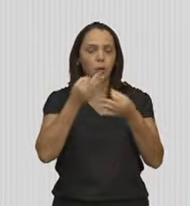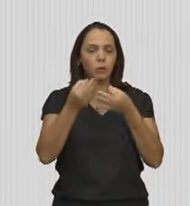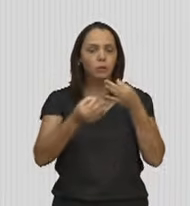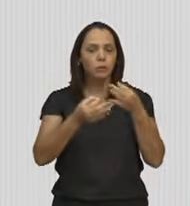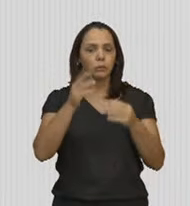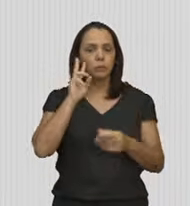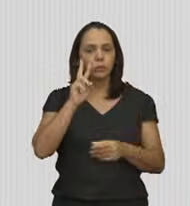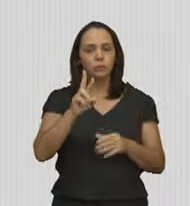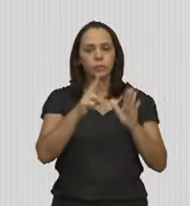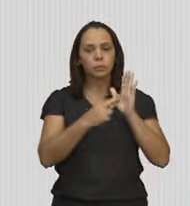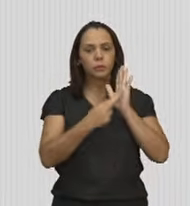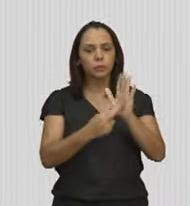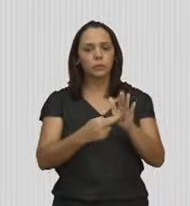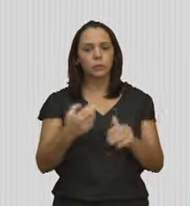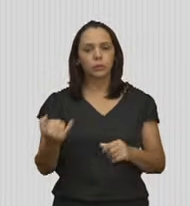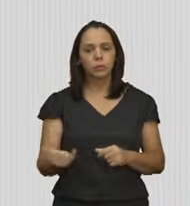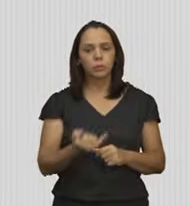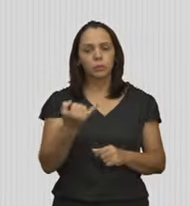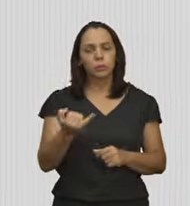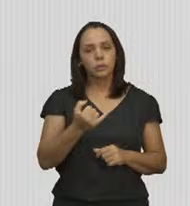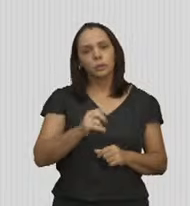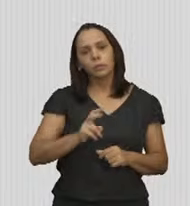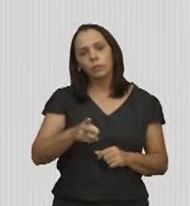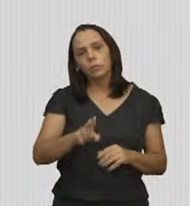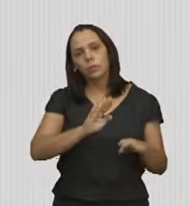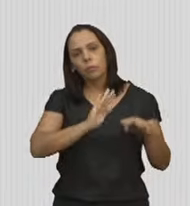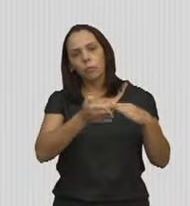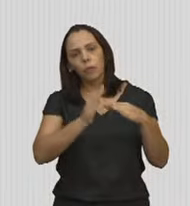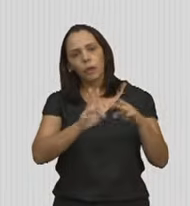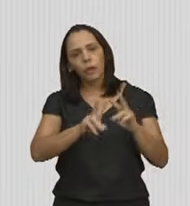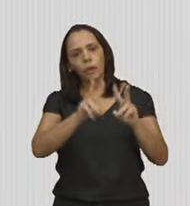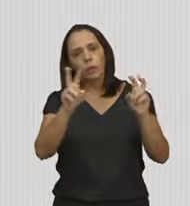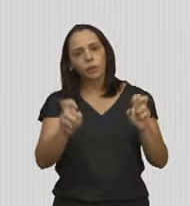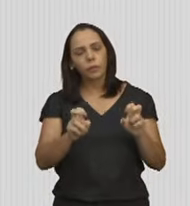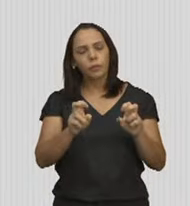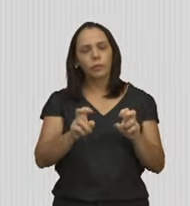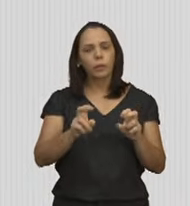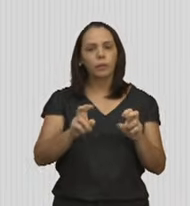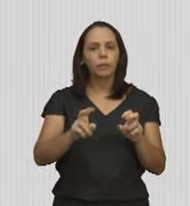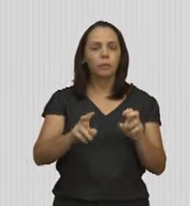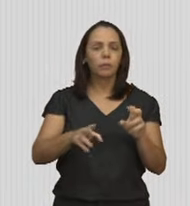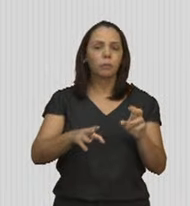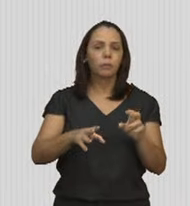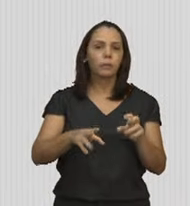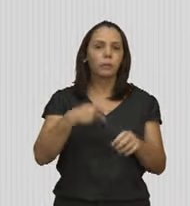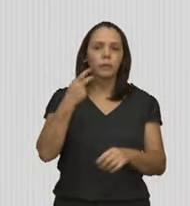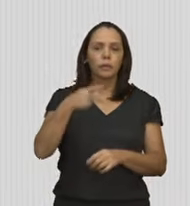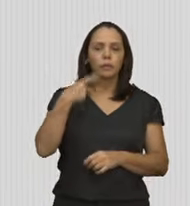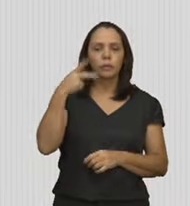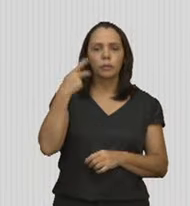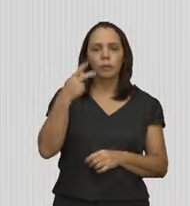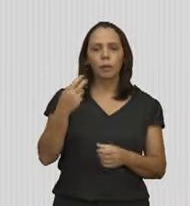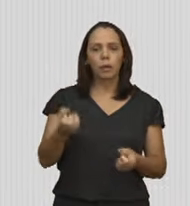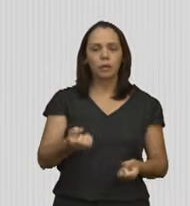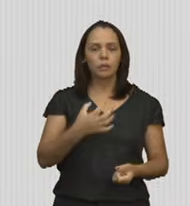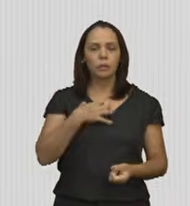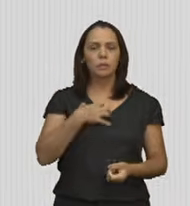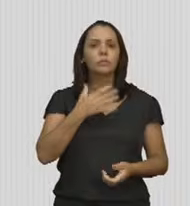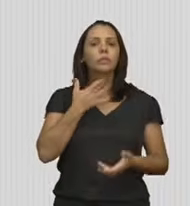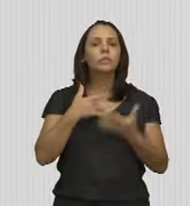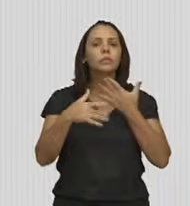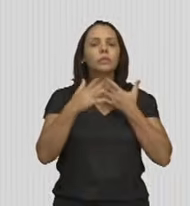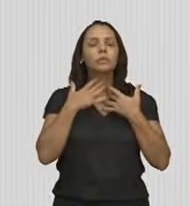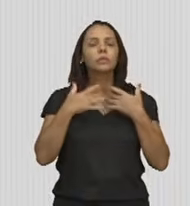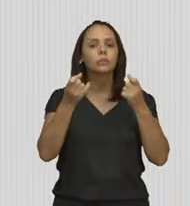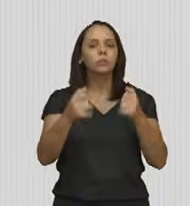algo importante mesmo. Sempre que você vê seu bairro sendo tema de uma fala de um vereador, você se sente estimulado a ir falar sobre o problema. Então, se você que é